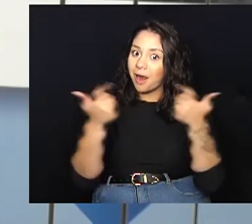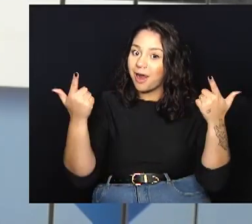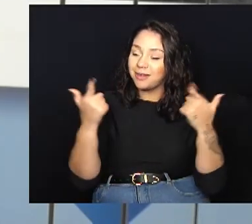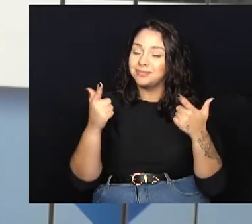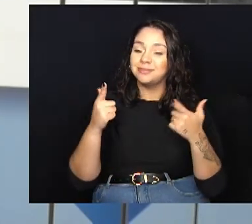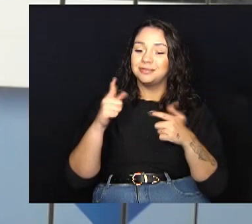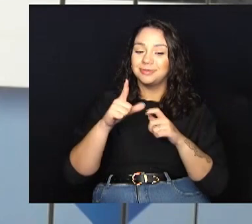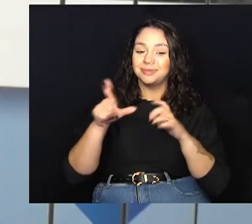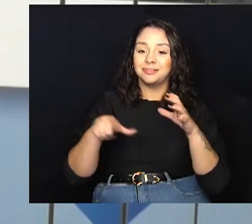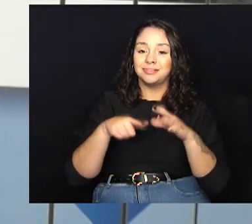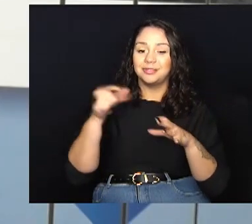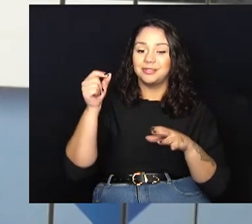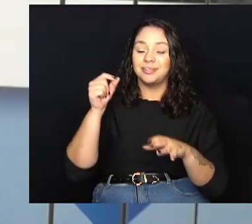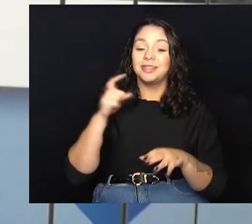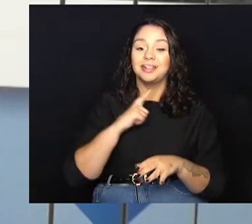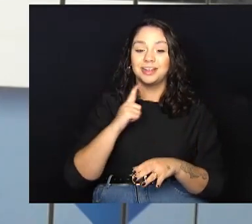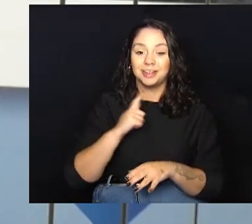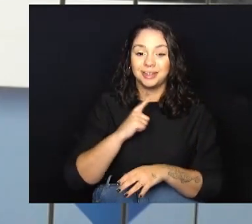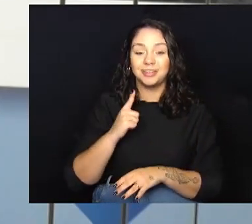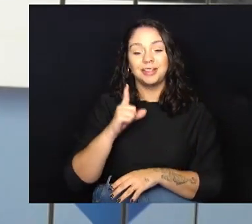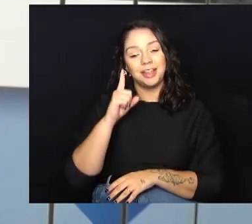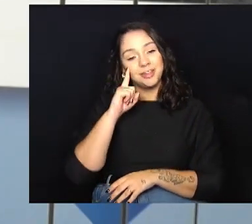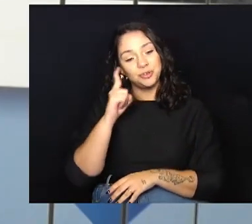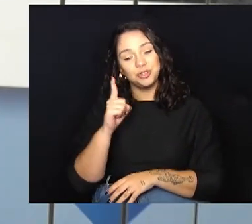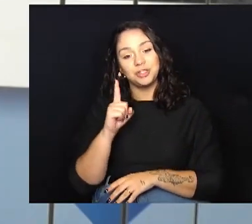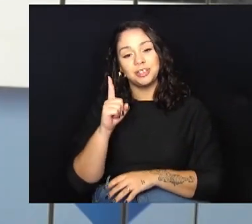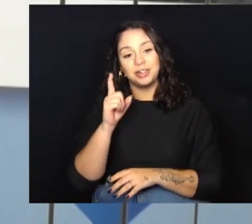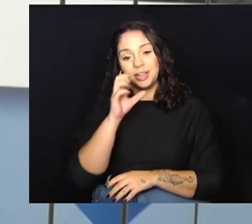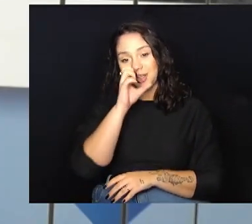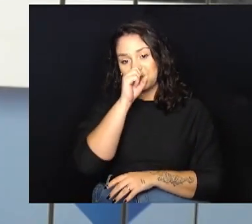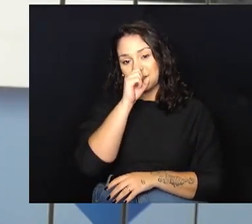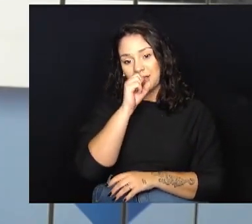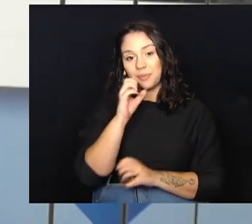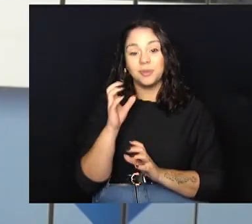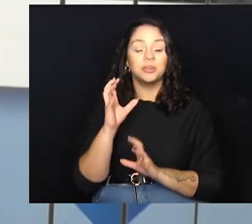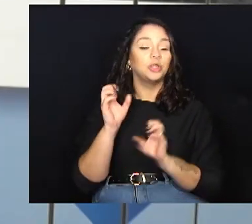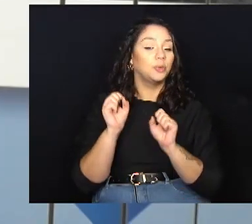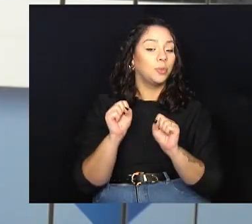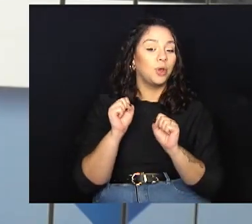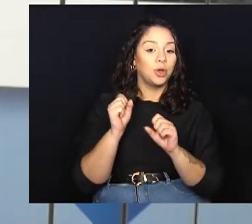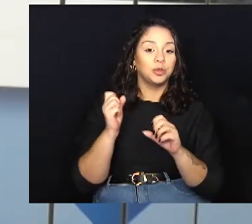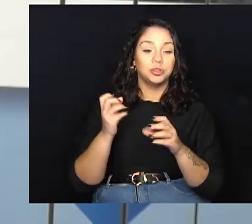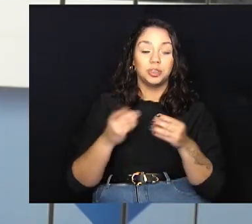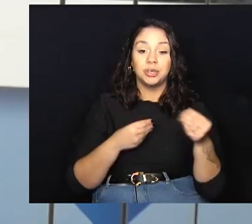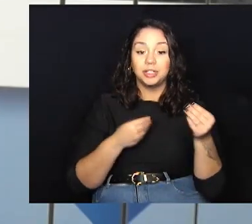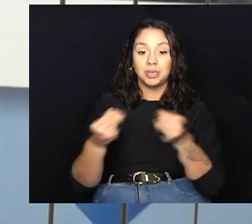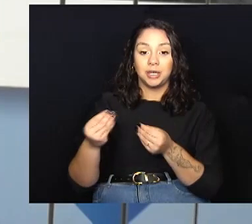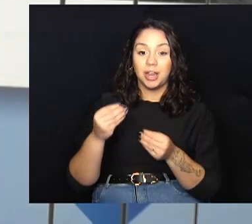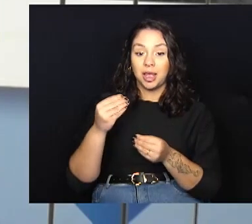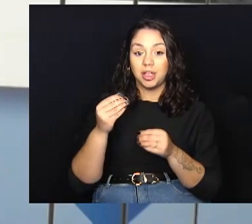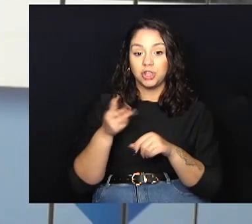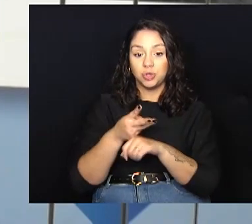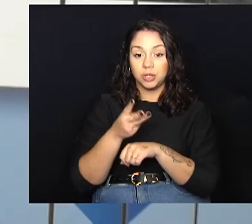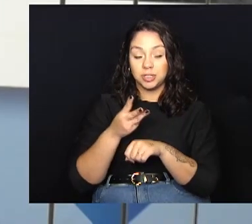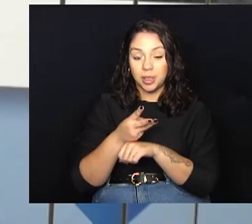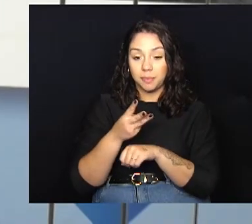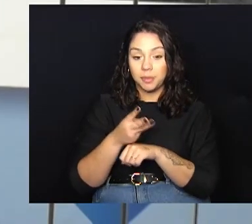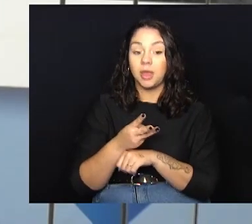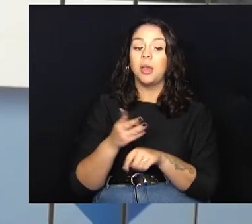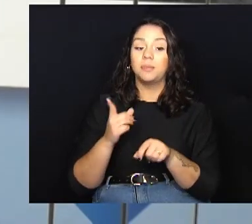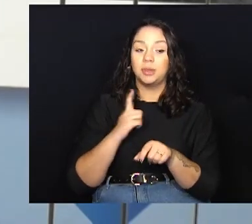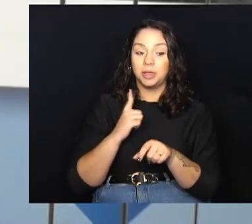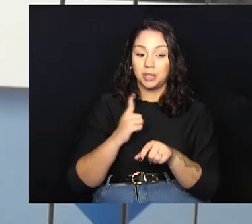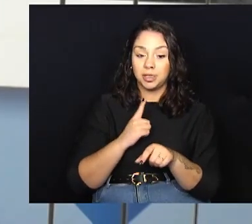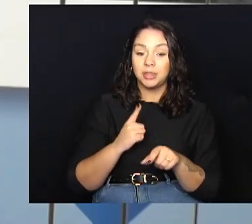acontece nessa festa eles inclusive marcam aí como pode ser feita essa entrega no WhatsApp da Casa da Criança paralítica